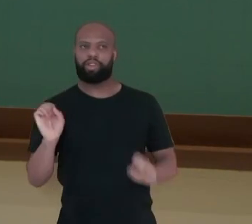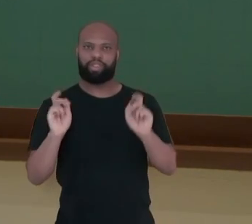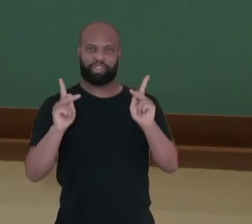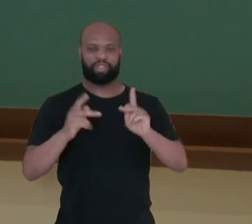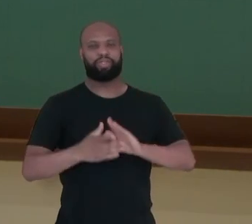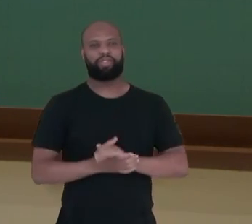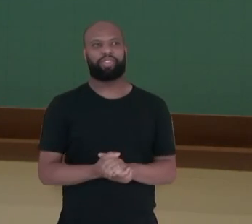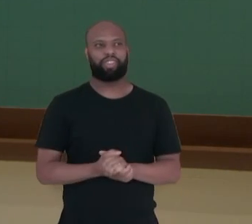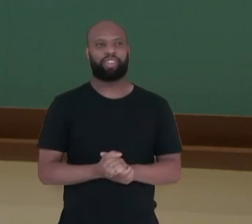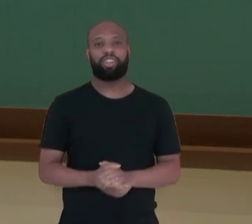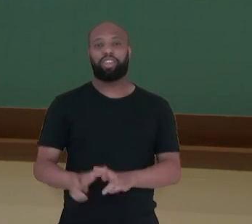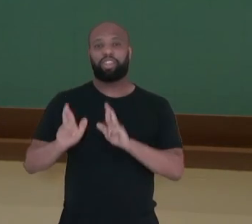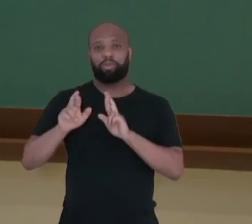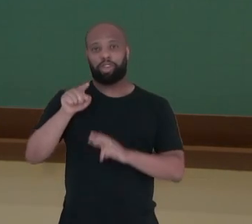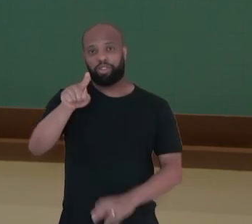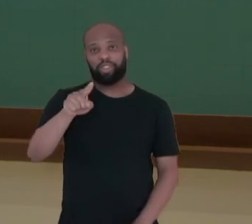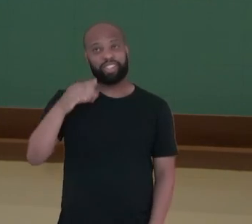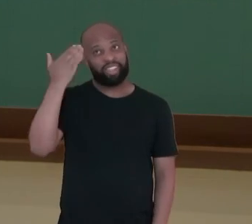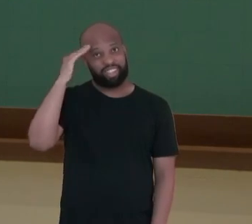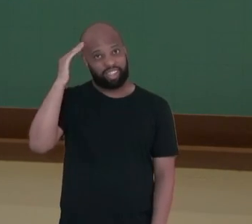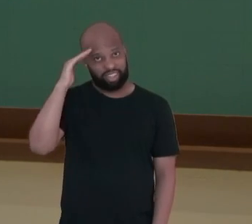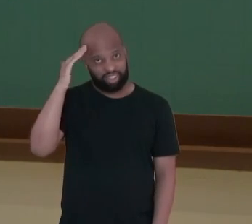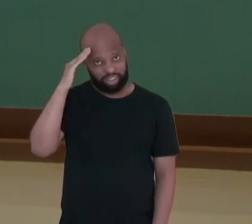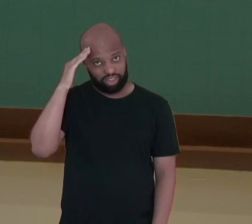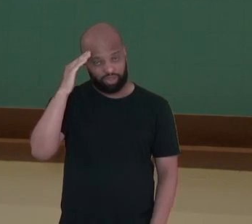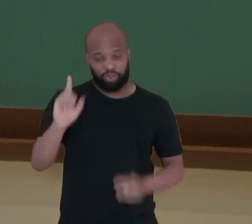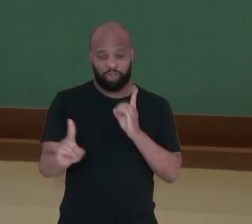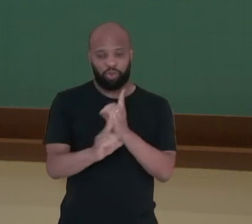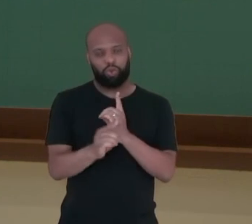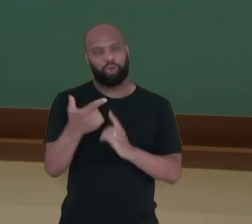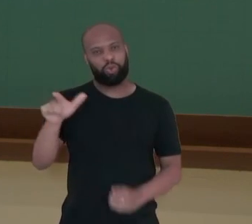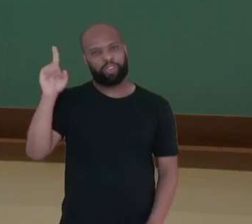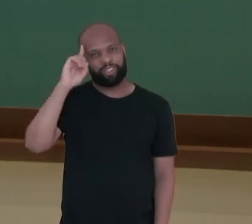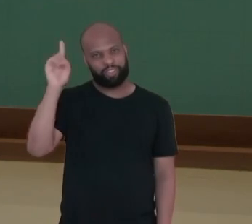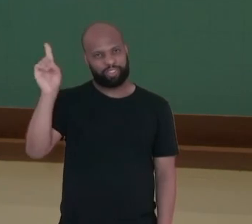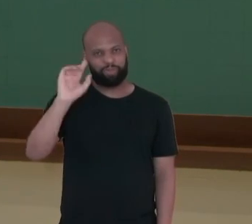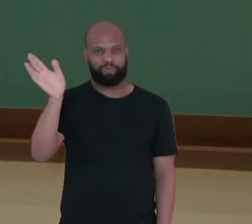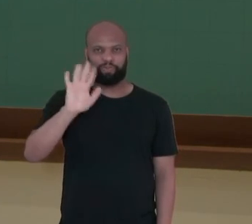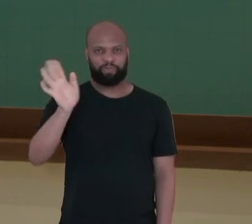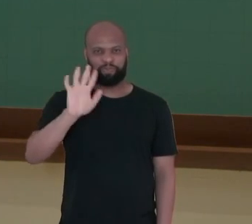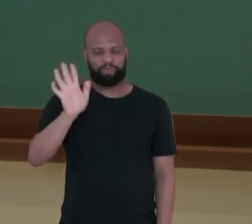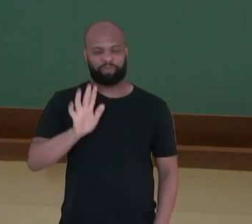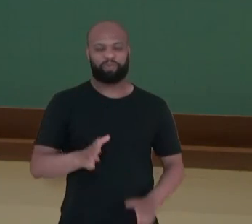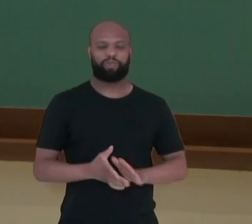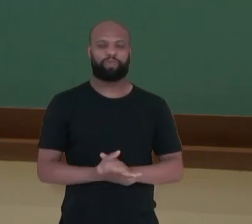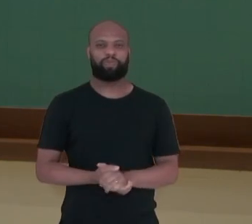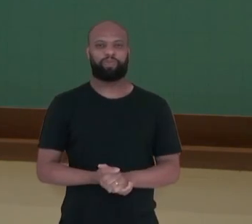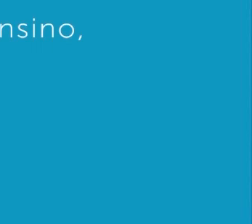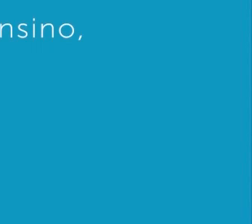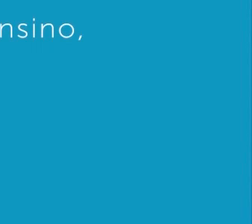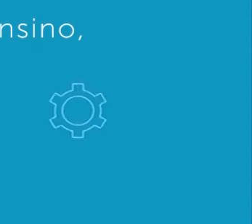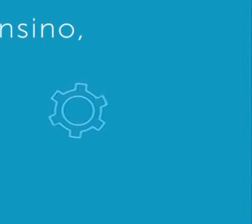para baixo. Espero que vocês tenham entendido e aguardo vocês na próxima aula. Até mais!